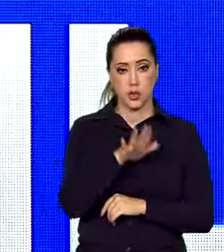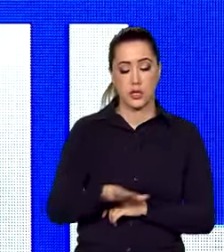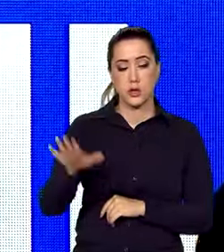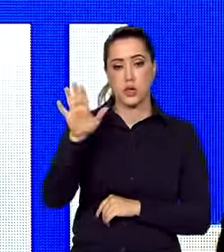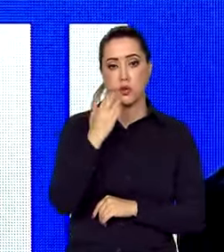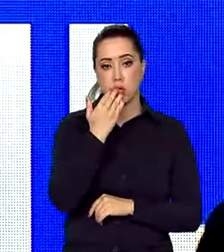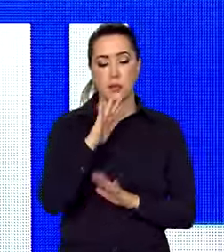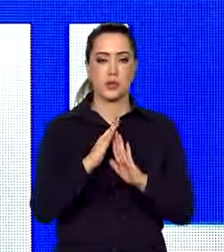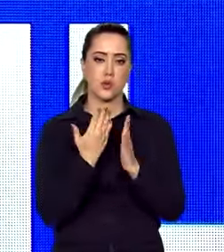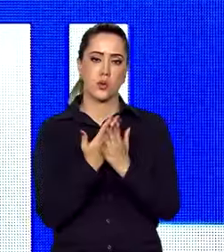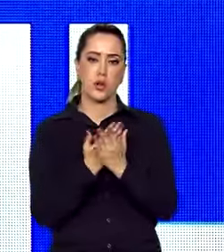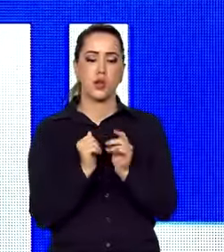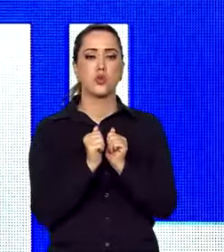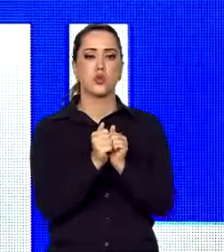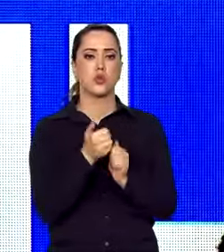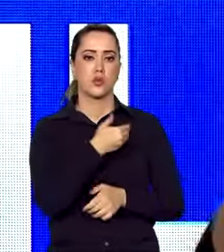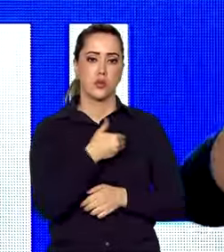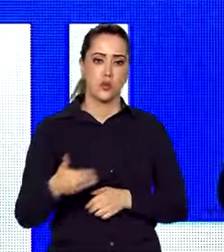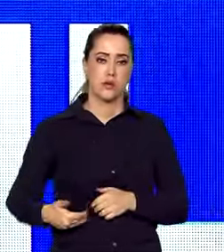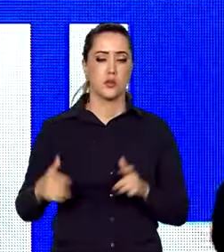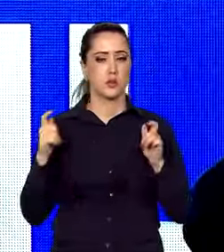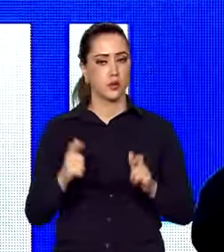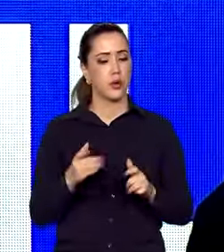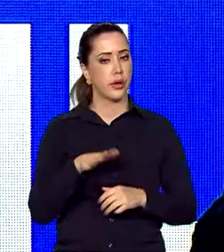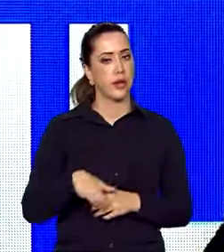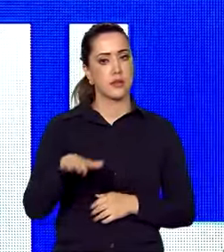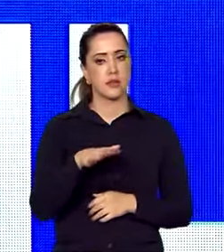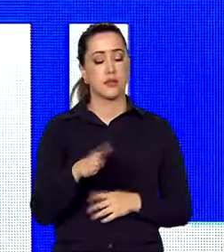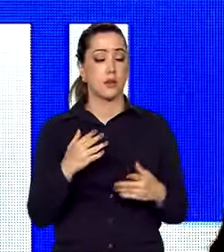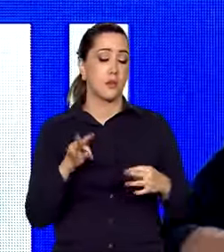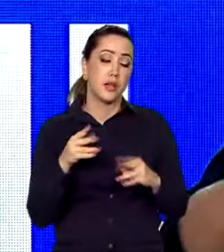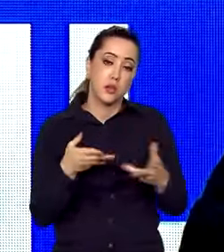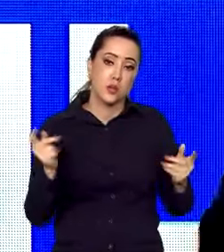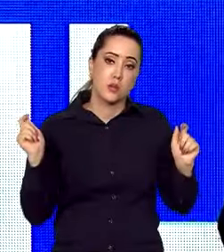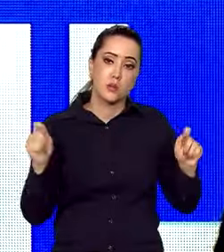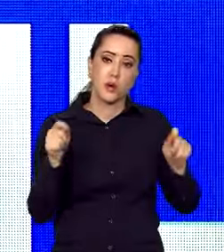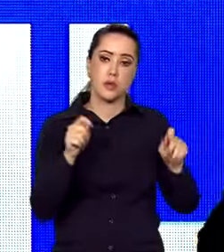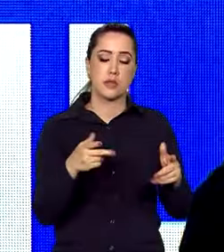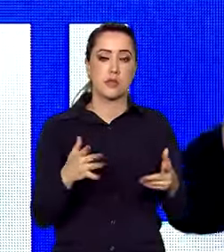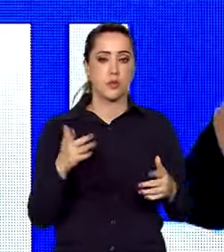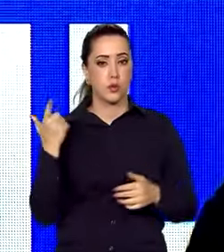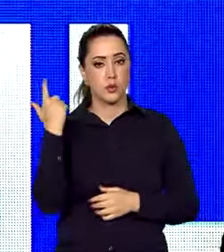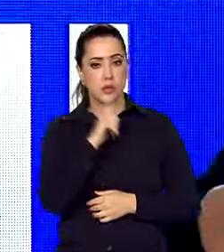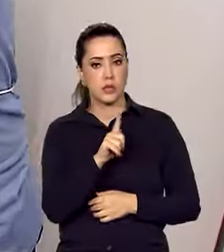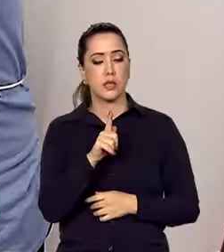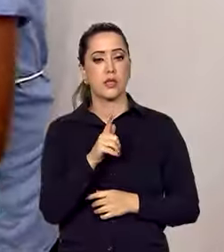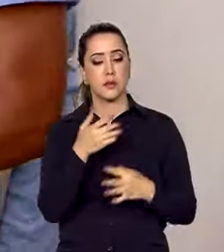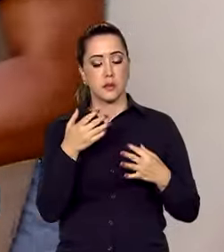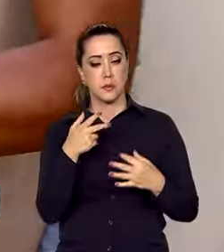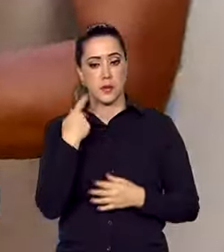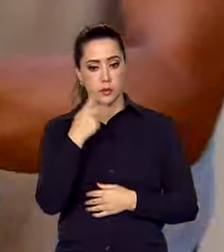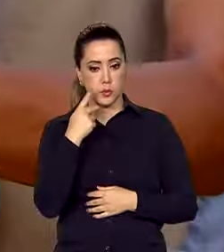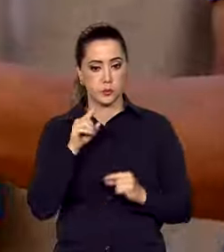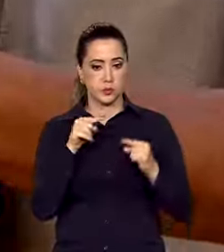alimentação escolar junto aos governos dos países da região, para que todos alcancem a consolidação de suas políticas. O